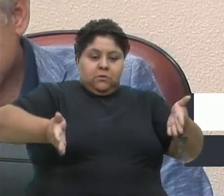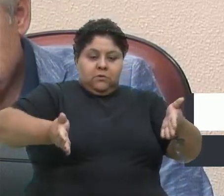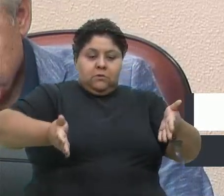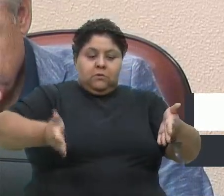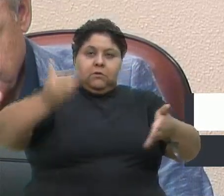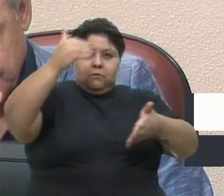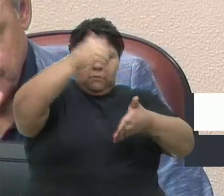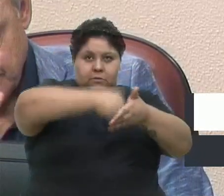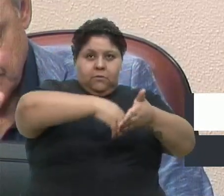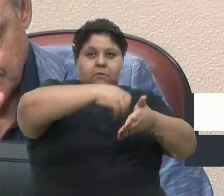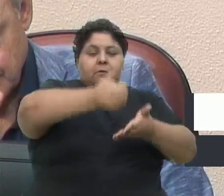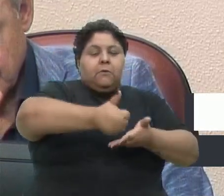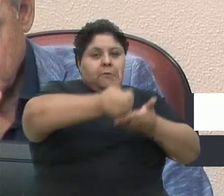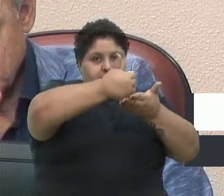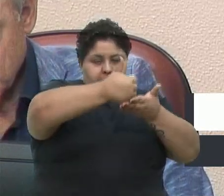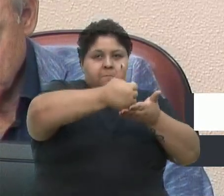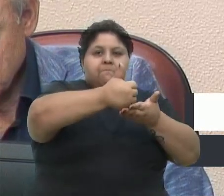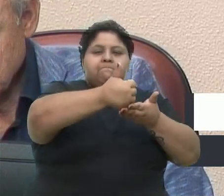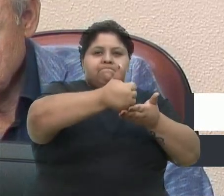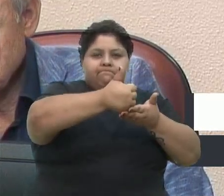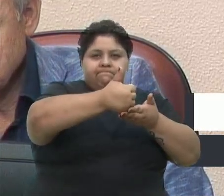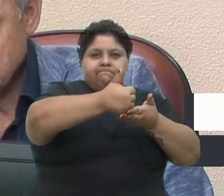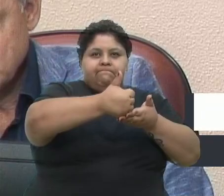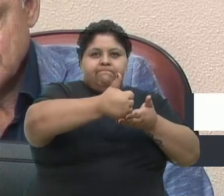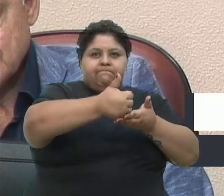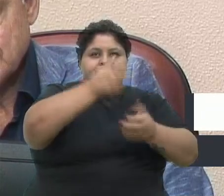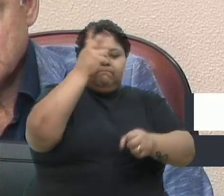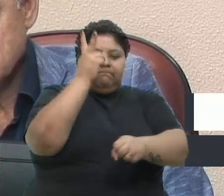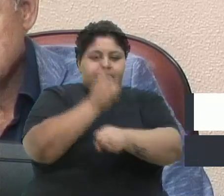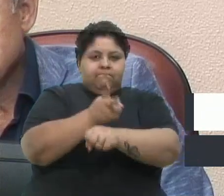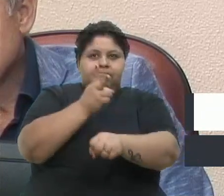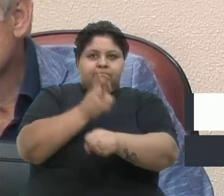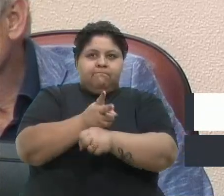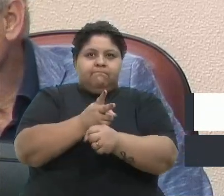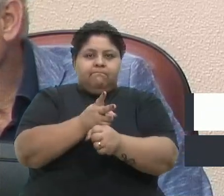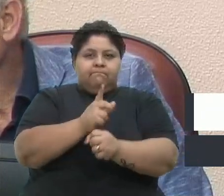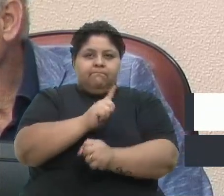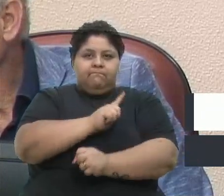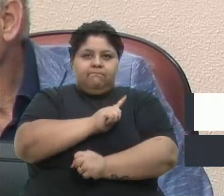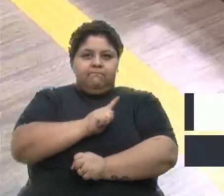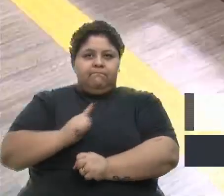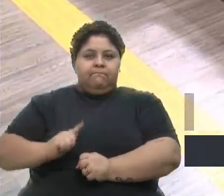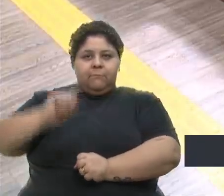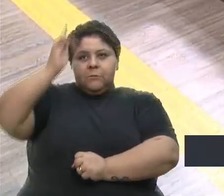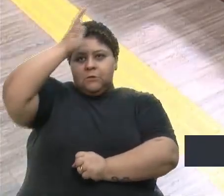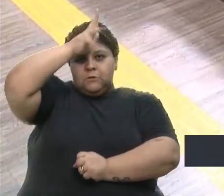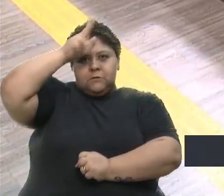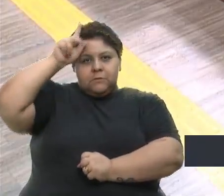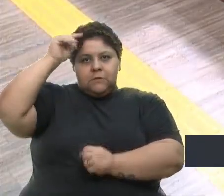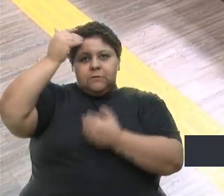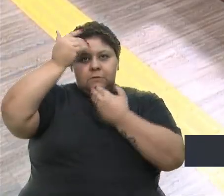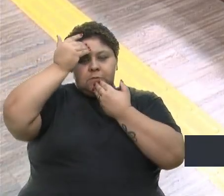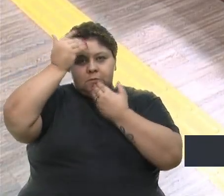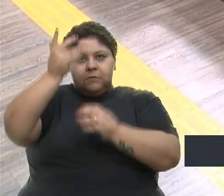favorável a esse empréstimo do governo municipal. Obrigado. Para declarar voto, Adriano.